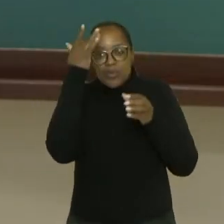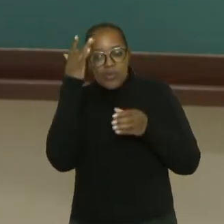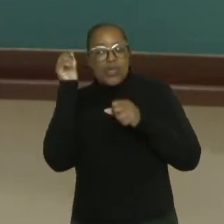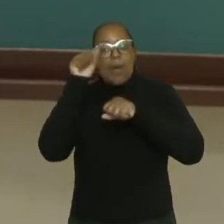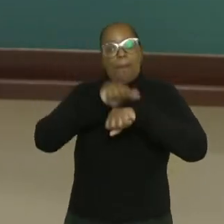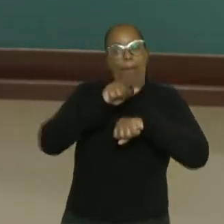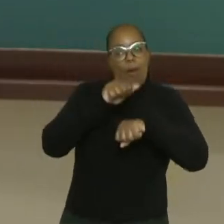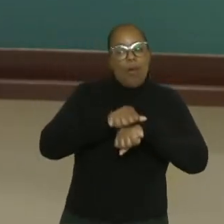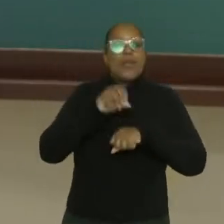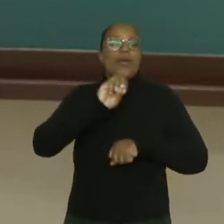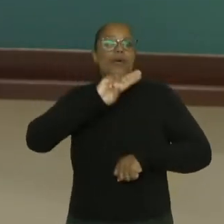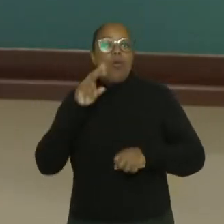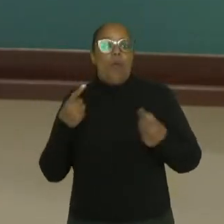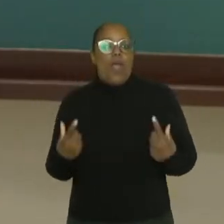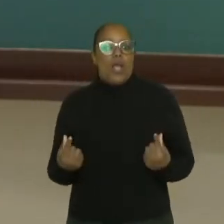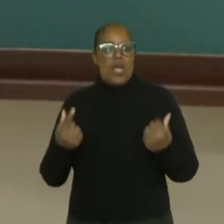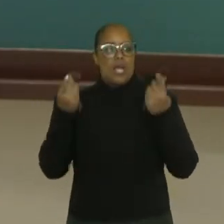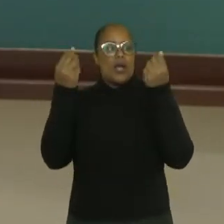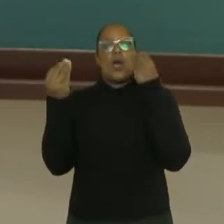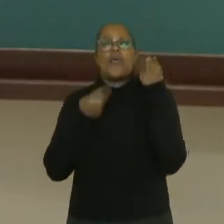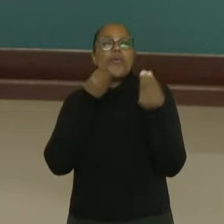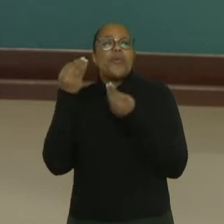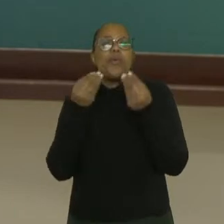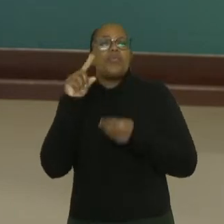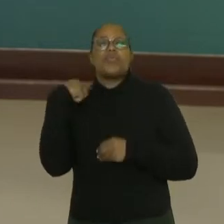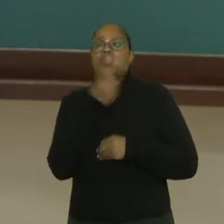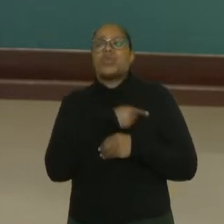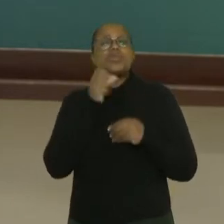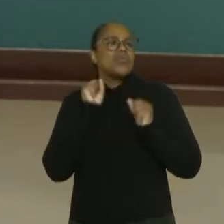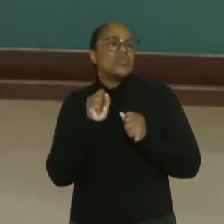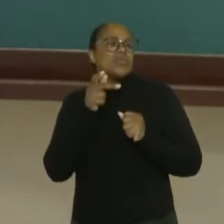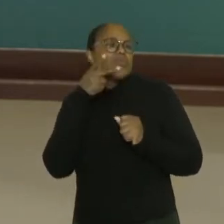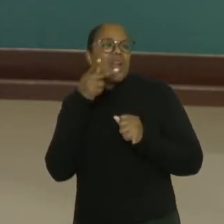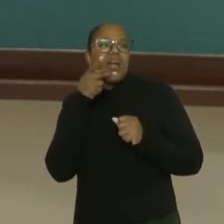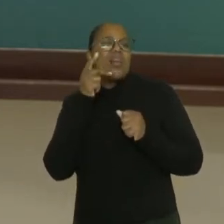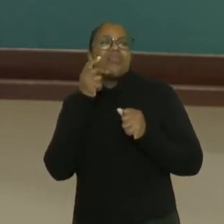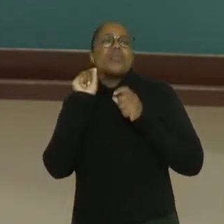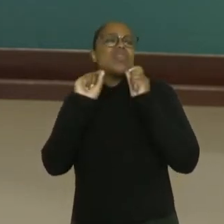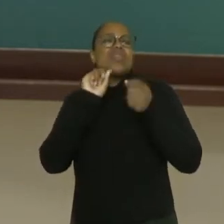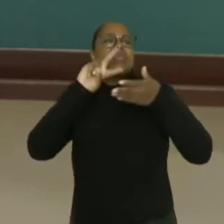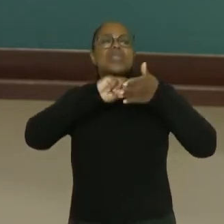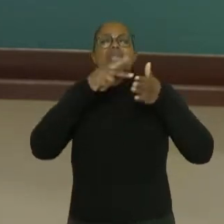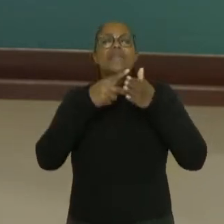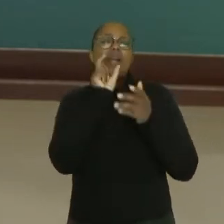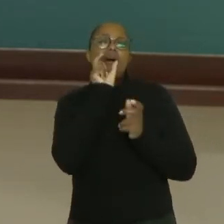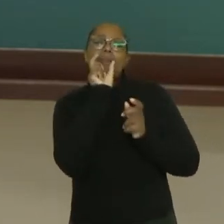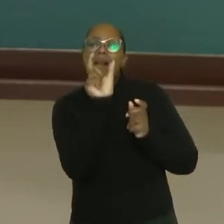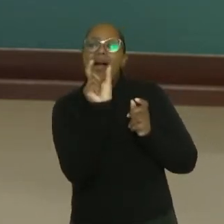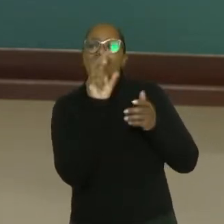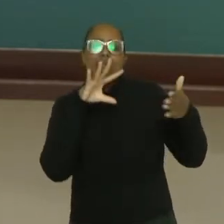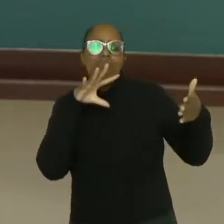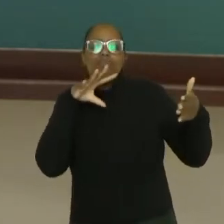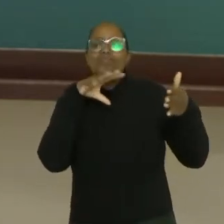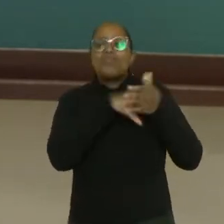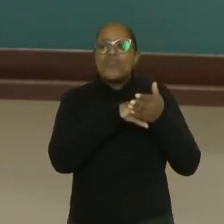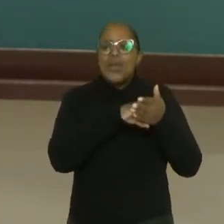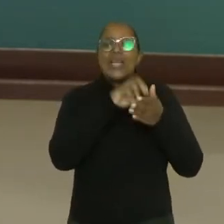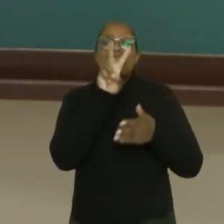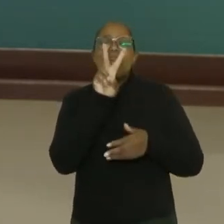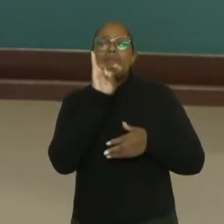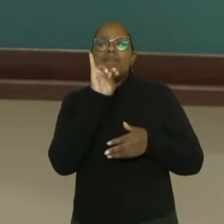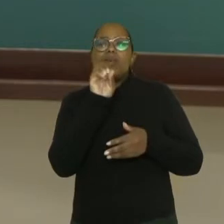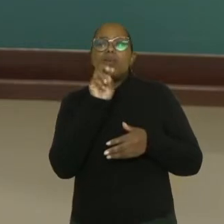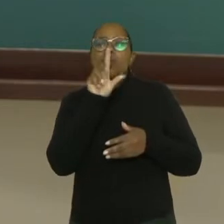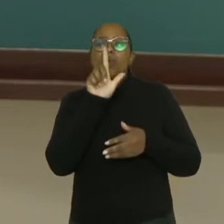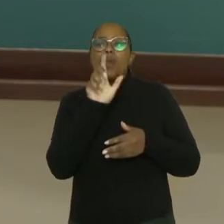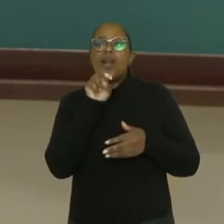realidade. Como podemos definir o que é violência? O que vocês pensam de cara com esse termo